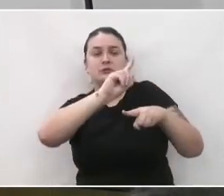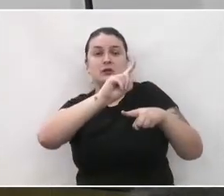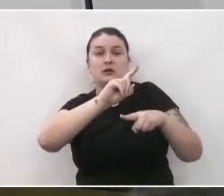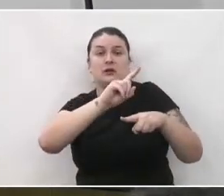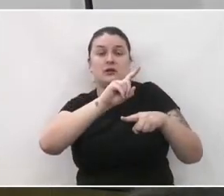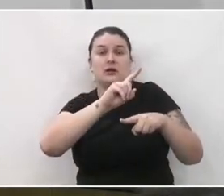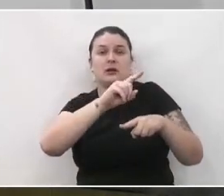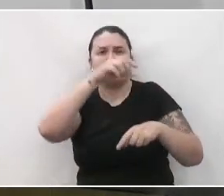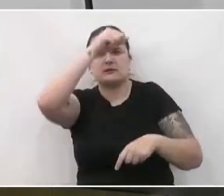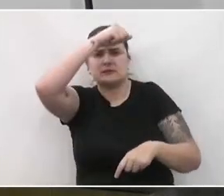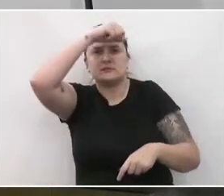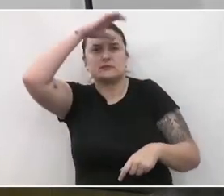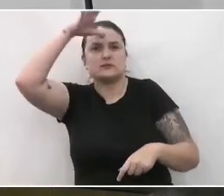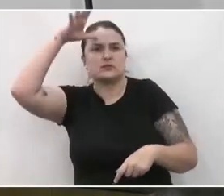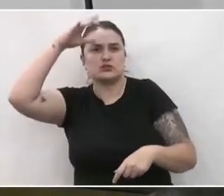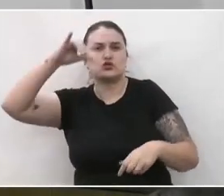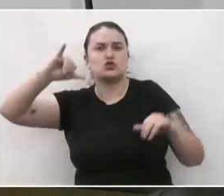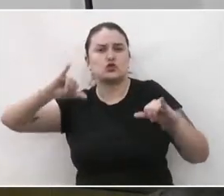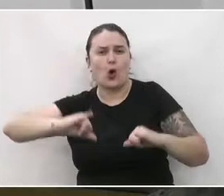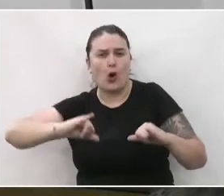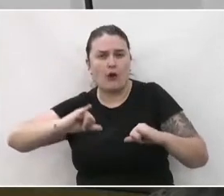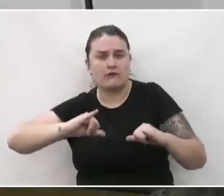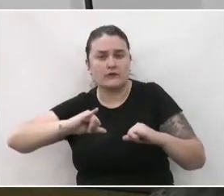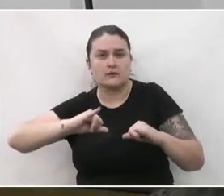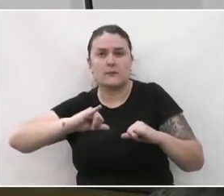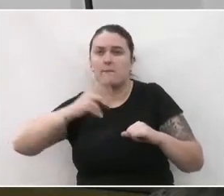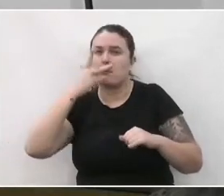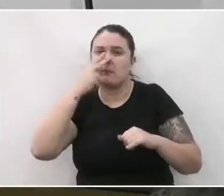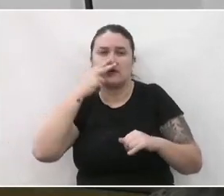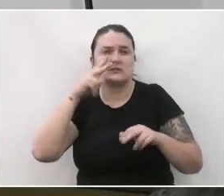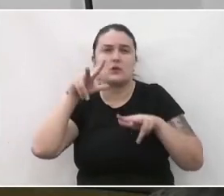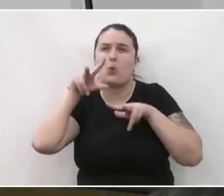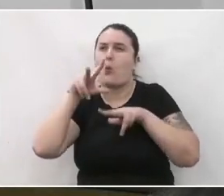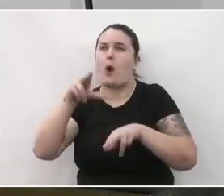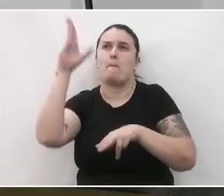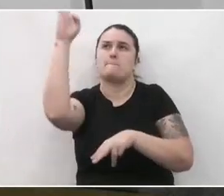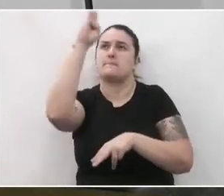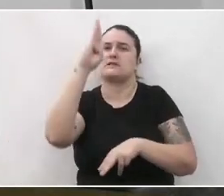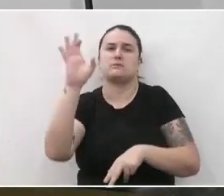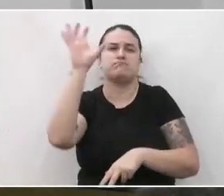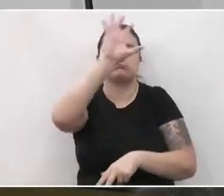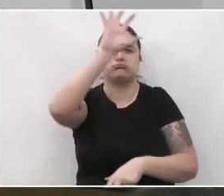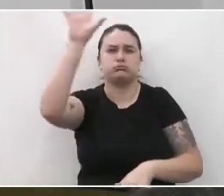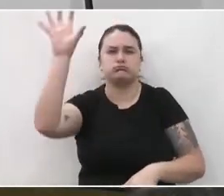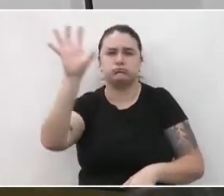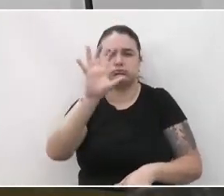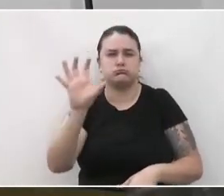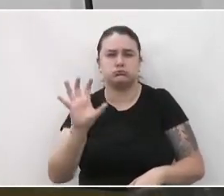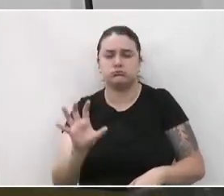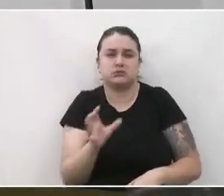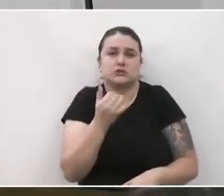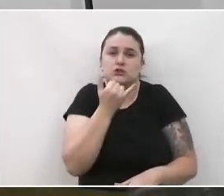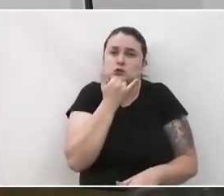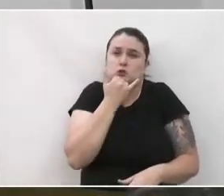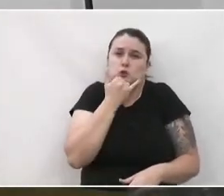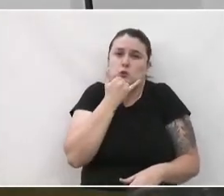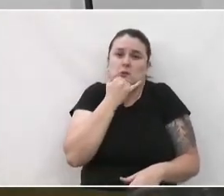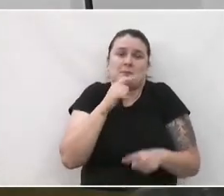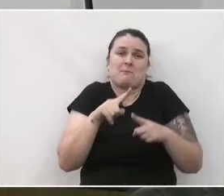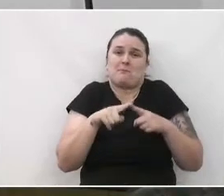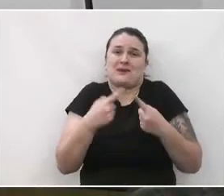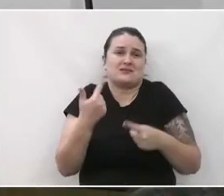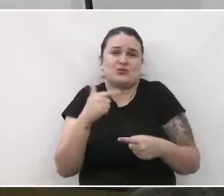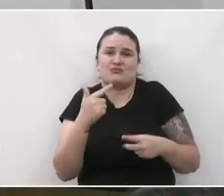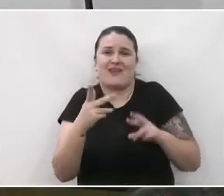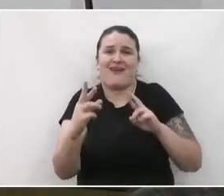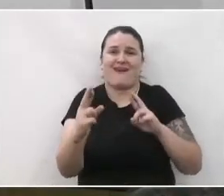vez de Manaus só sofrer com o colapso, o Brasil todo hoje sofre com esse colapso. Então, me desculpe, senhor, mas não existe